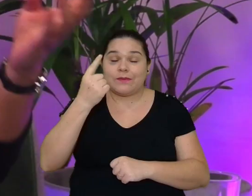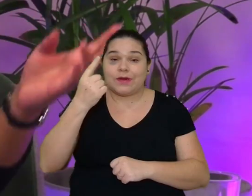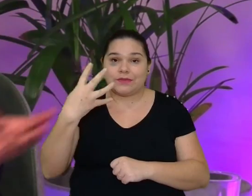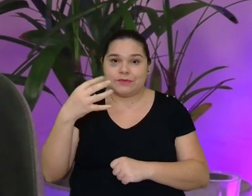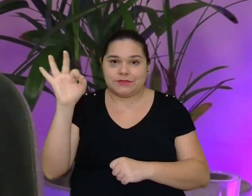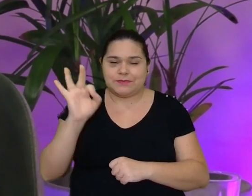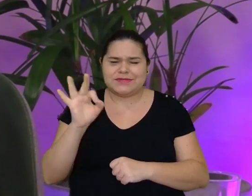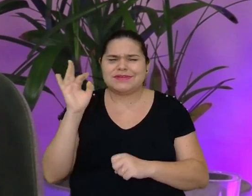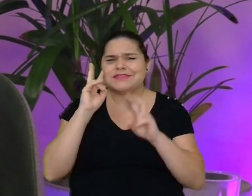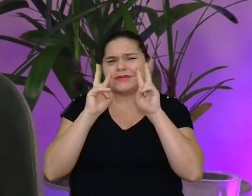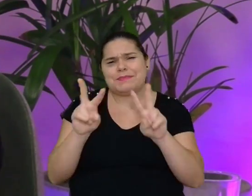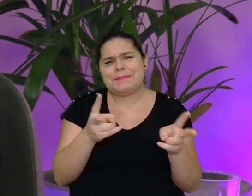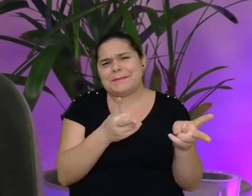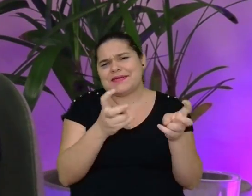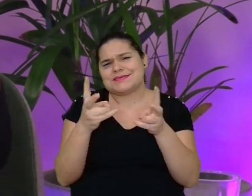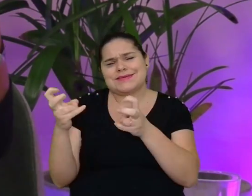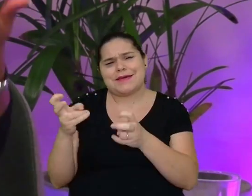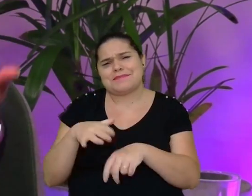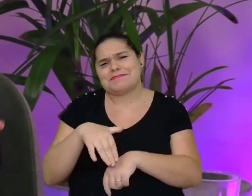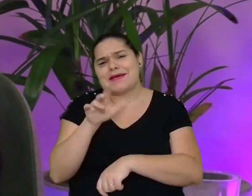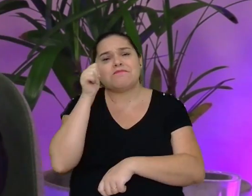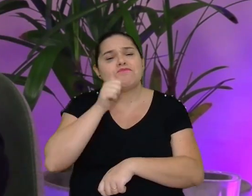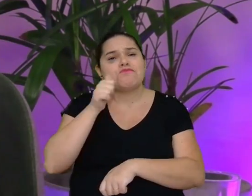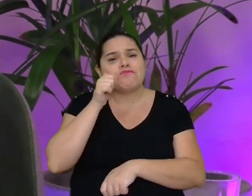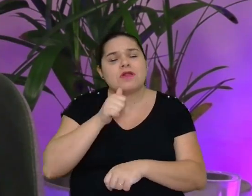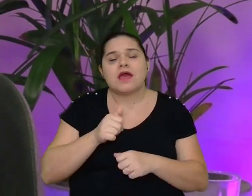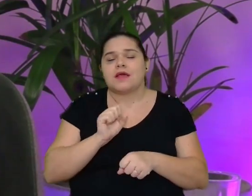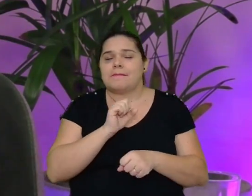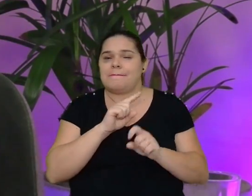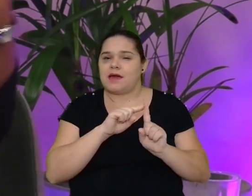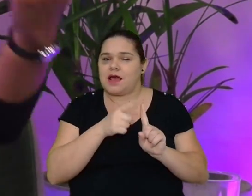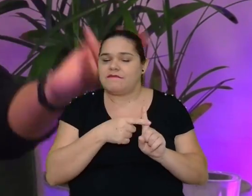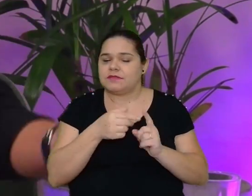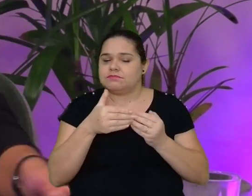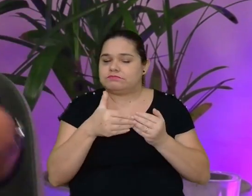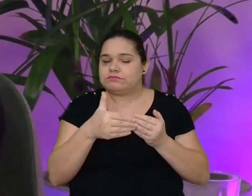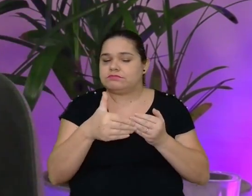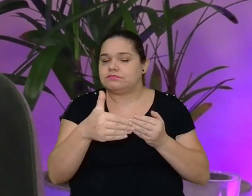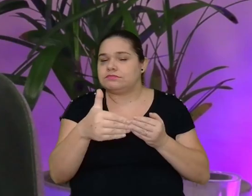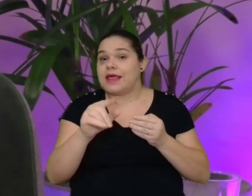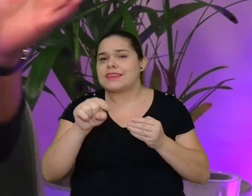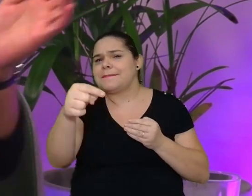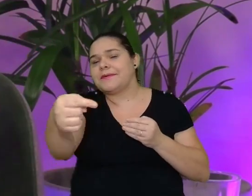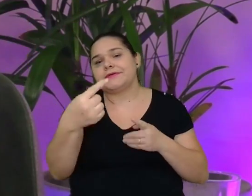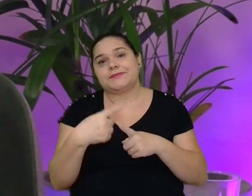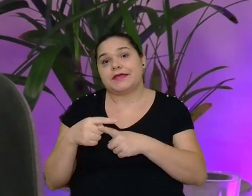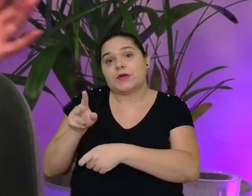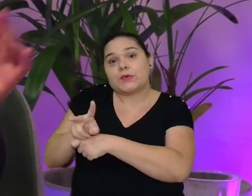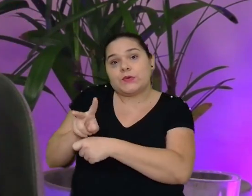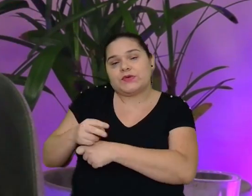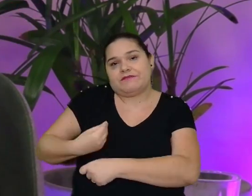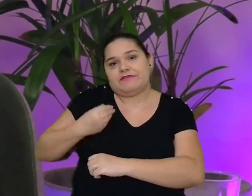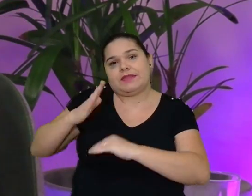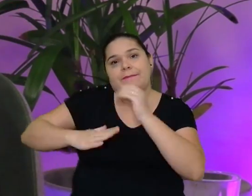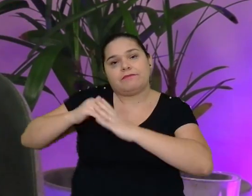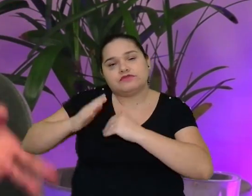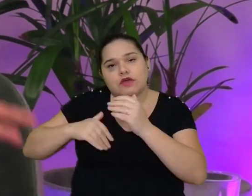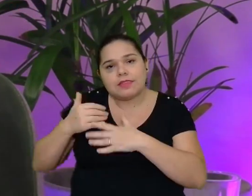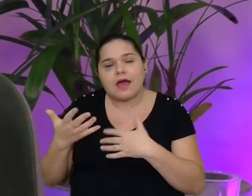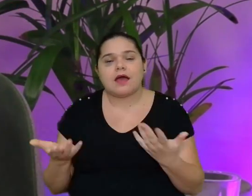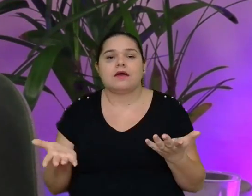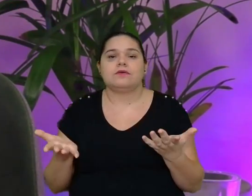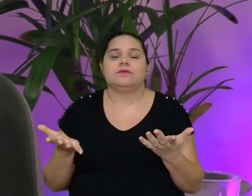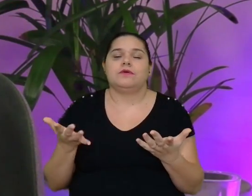acho que é uma tendência mundial, as mulheres adiando a maternidade, enfim, para dar conta da carreira. A gente vai até discutir um pouco desses temas ali, porque que talvez